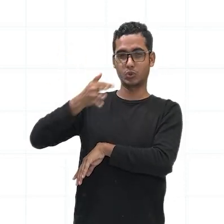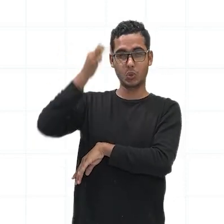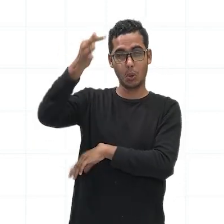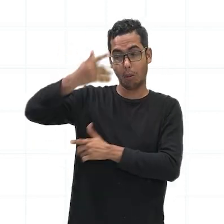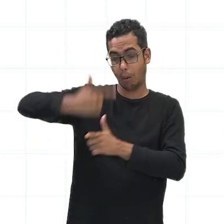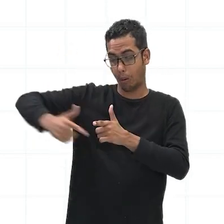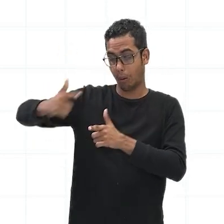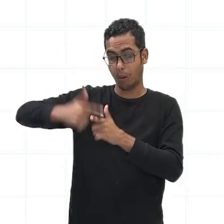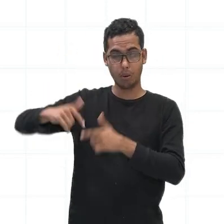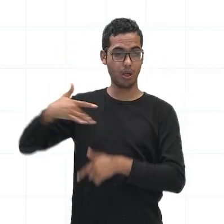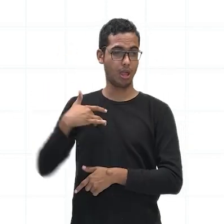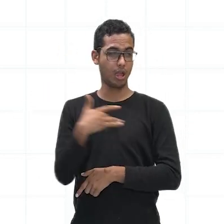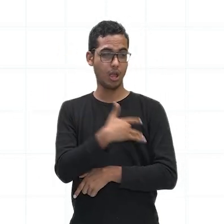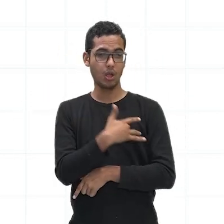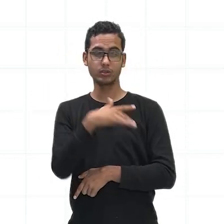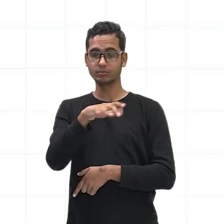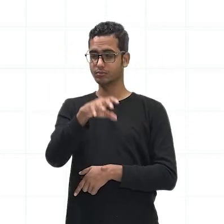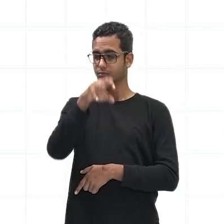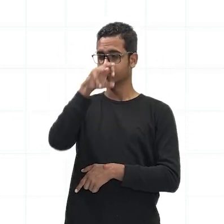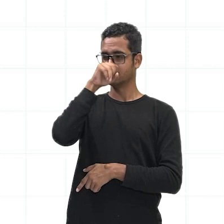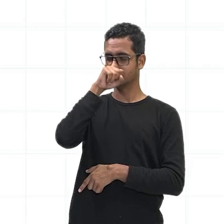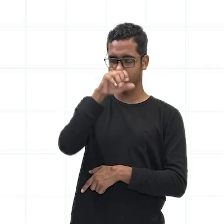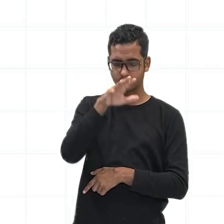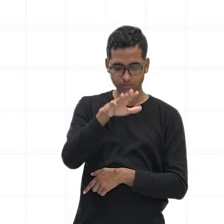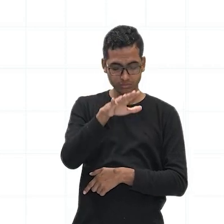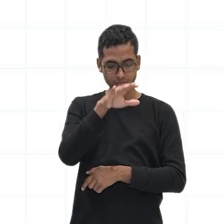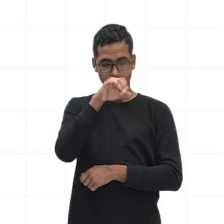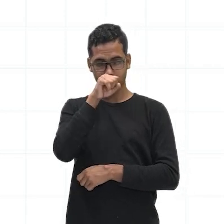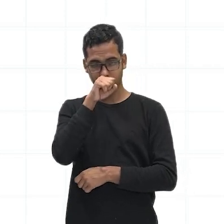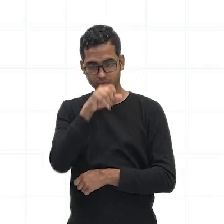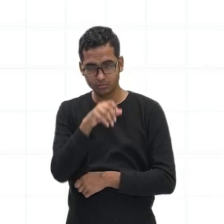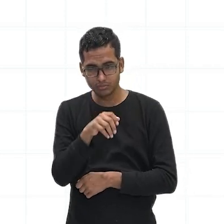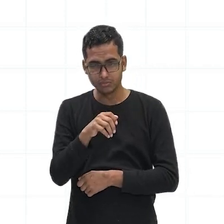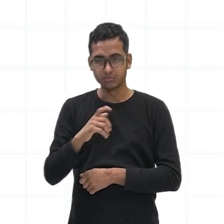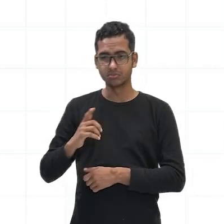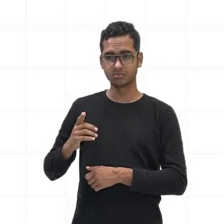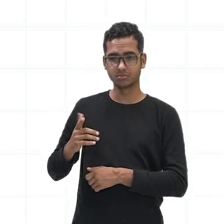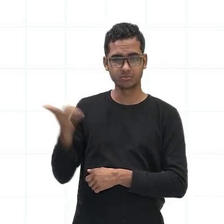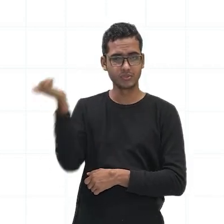em volta. Então, a gente está vendo ali que muitas das vezes esse processo ali de geração de